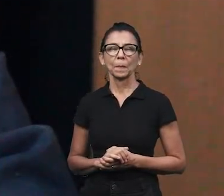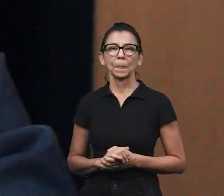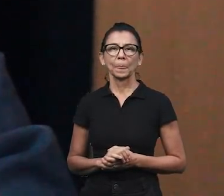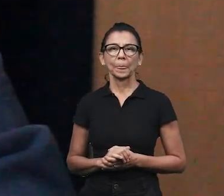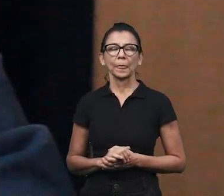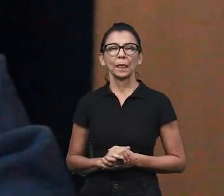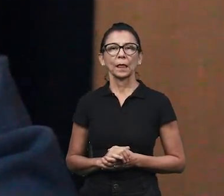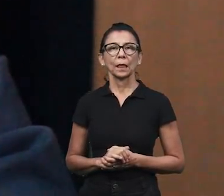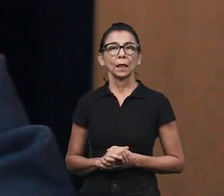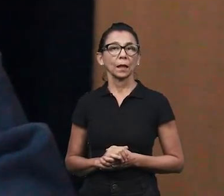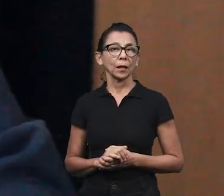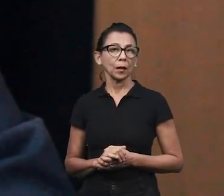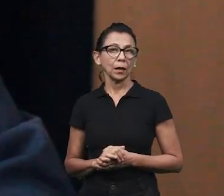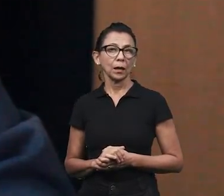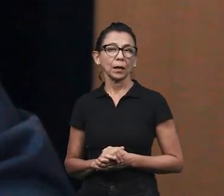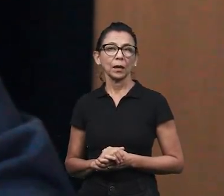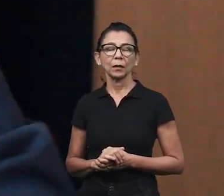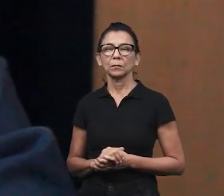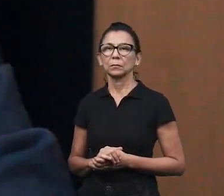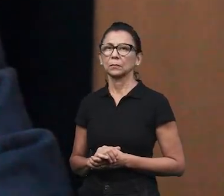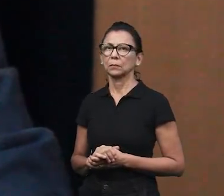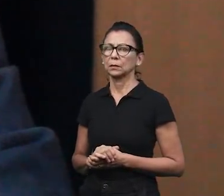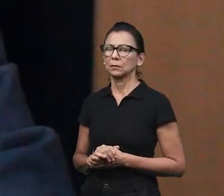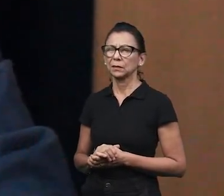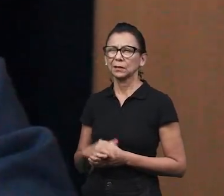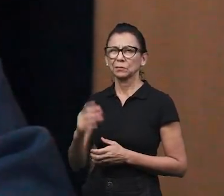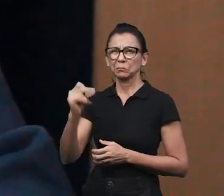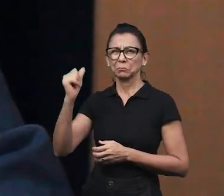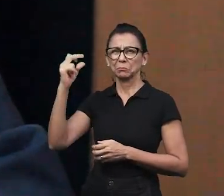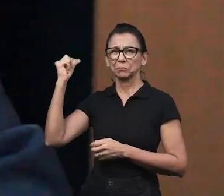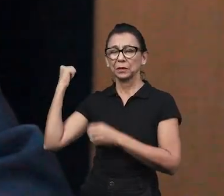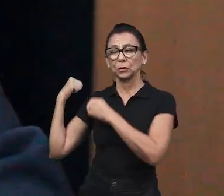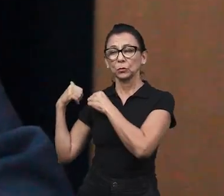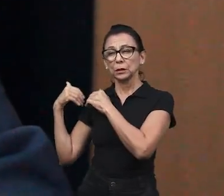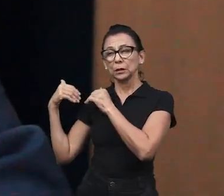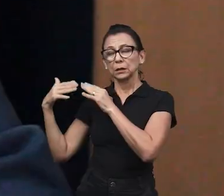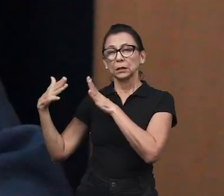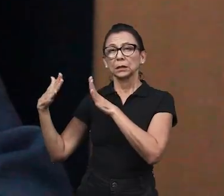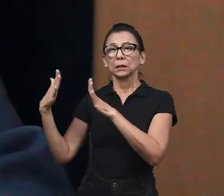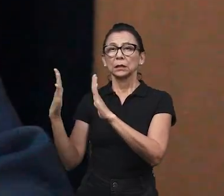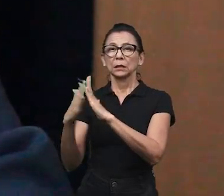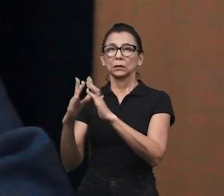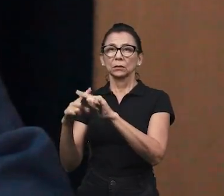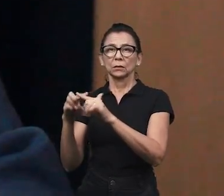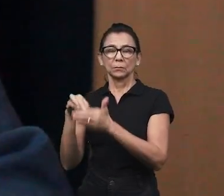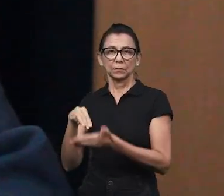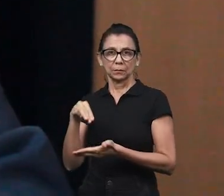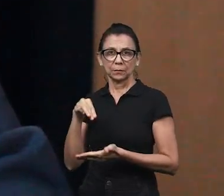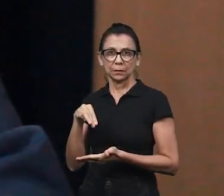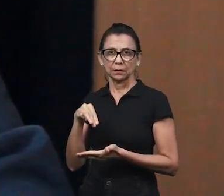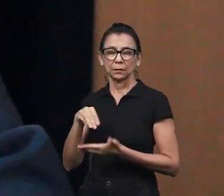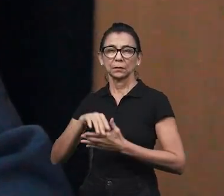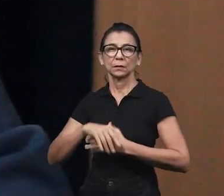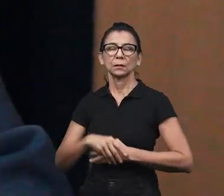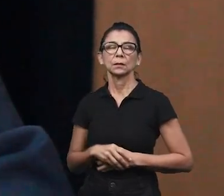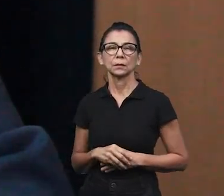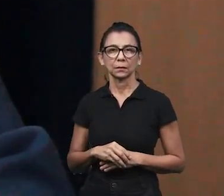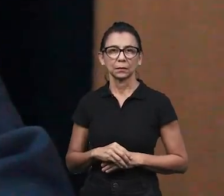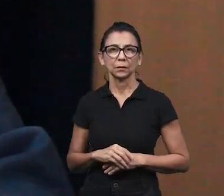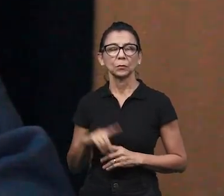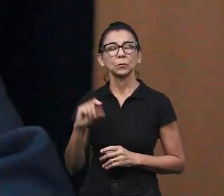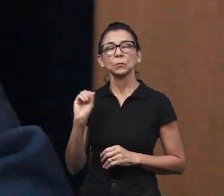Josias, o trabalho voluntário iniciou desde o início da obra. Né? Se nós fizermos uma reflexão, o